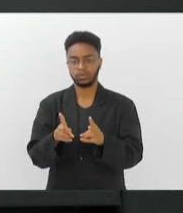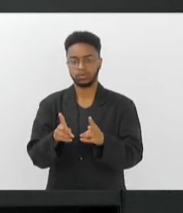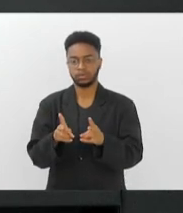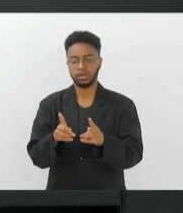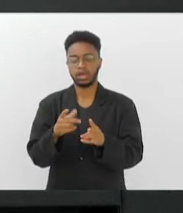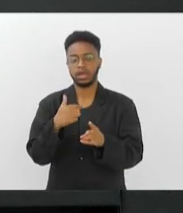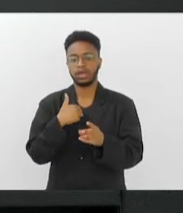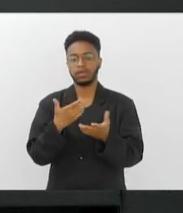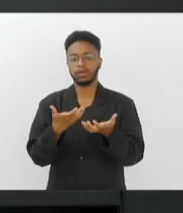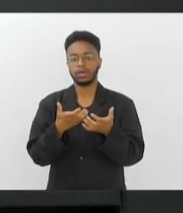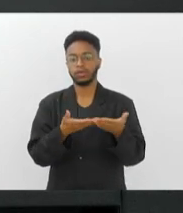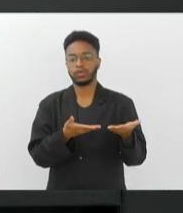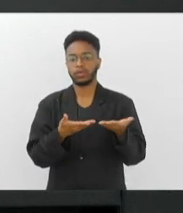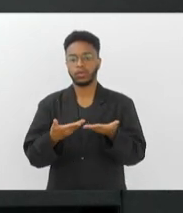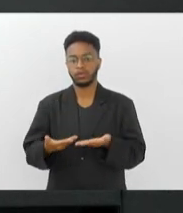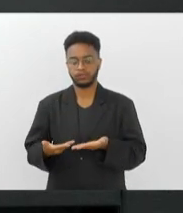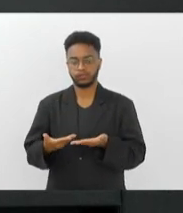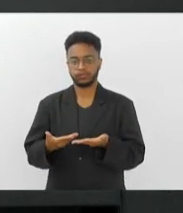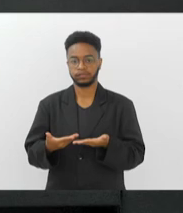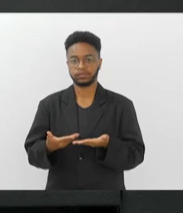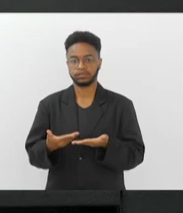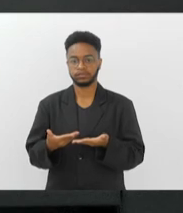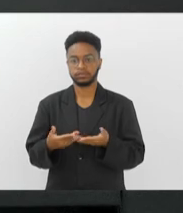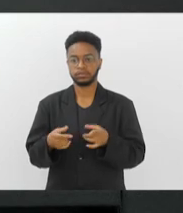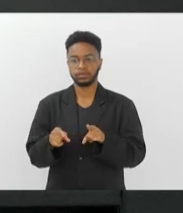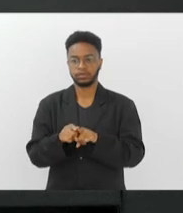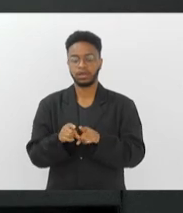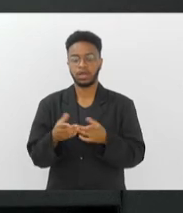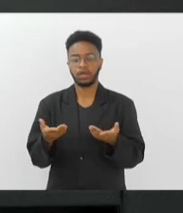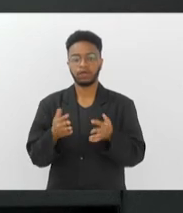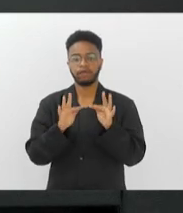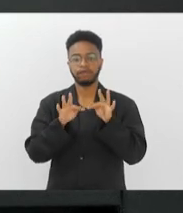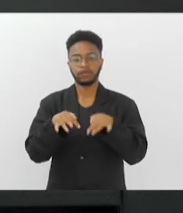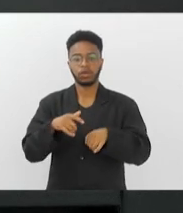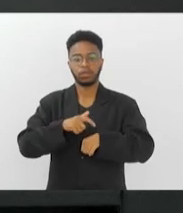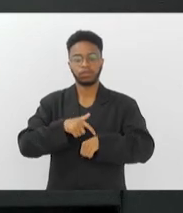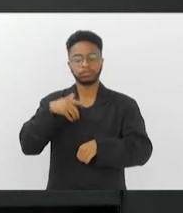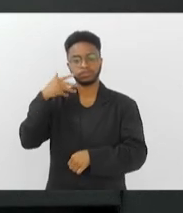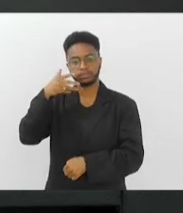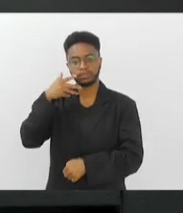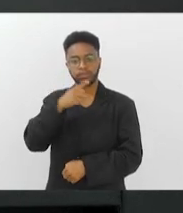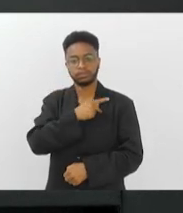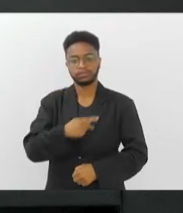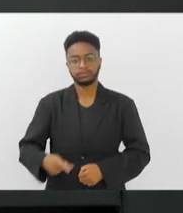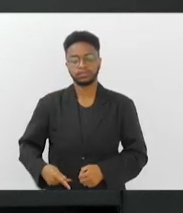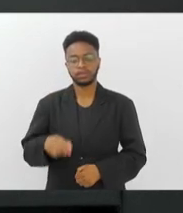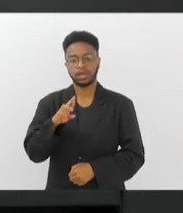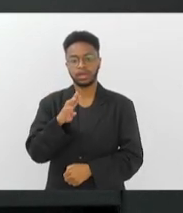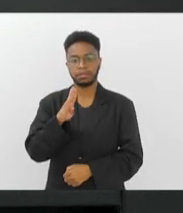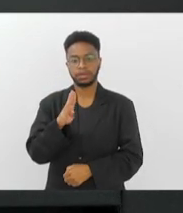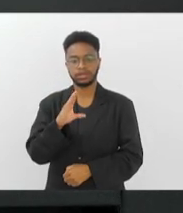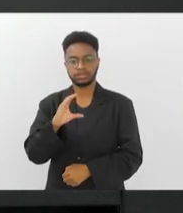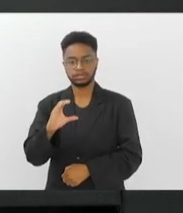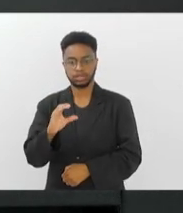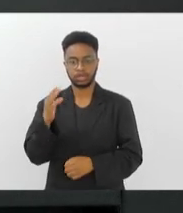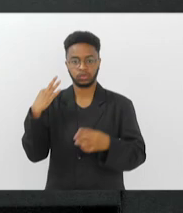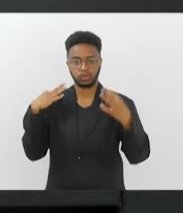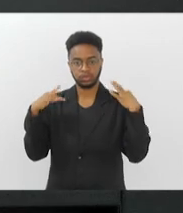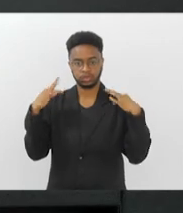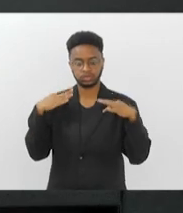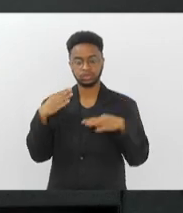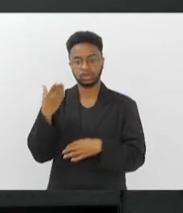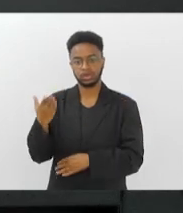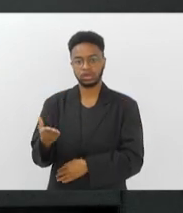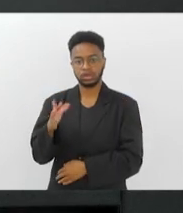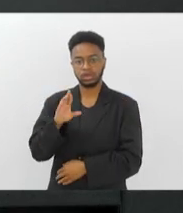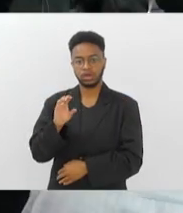gostaria de convidar, ainda para finalizar esse painel, o presidente da RBC Tour Turismo, o senhor Robson Cruz.